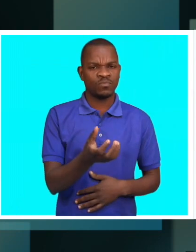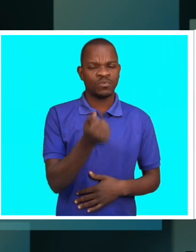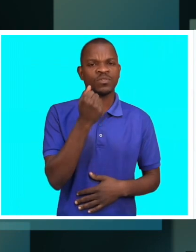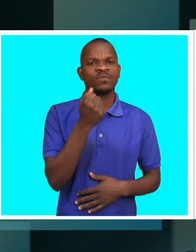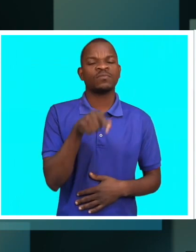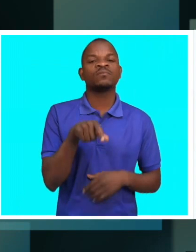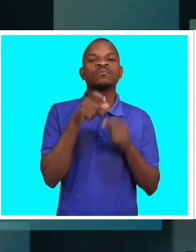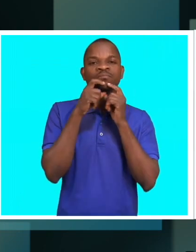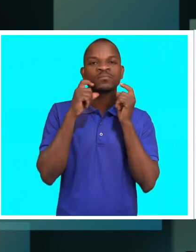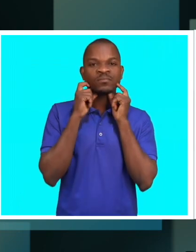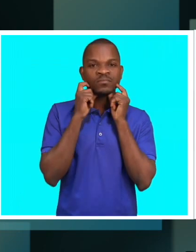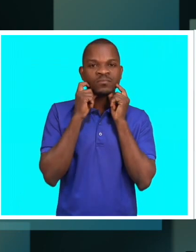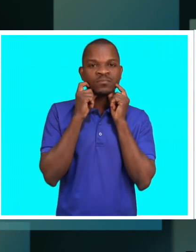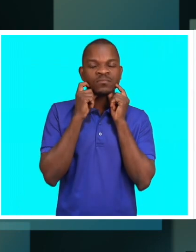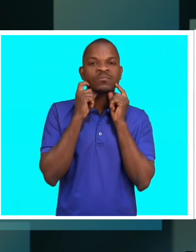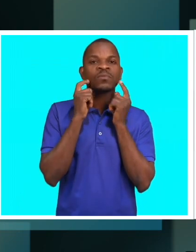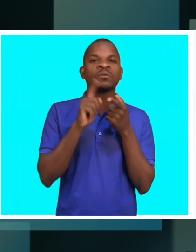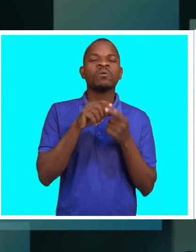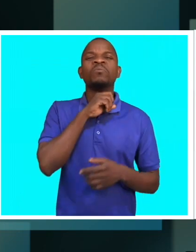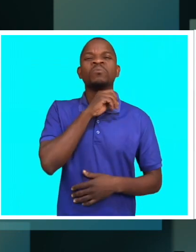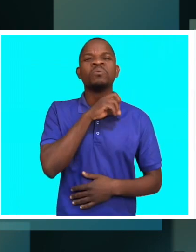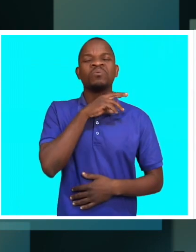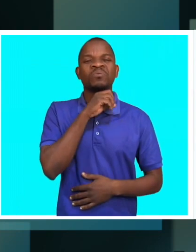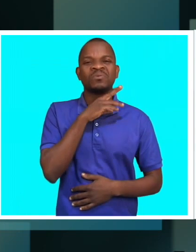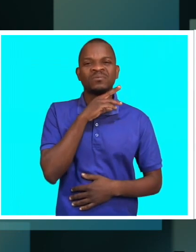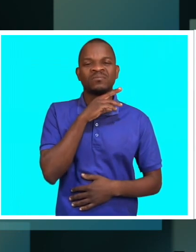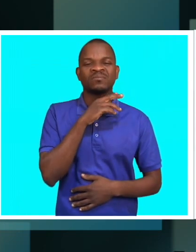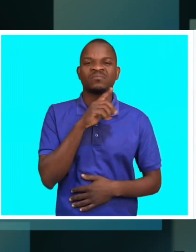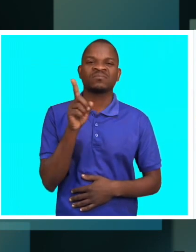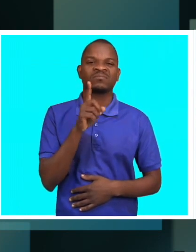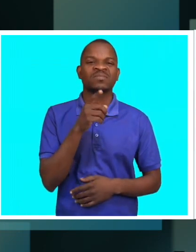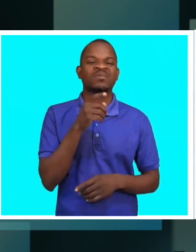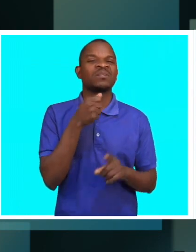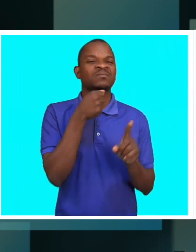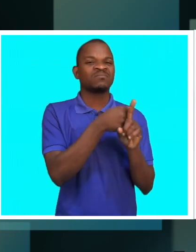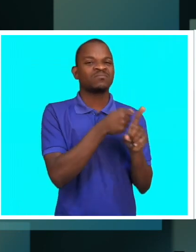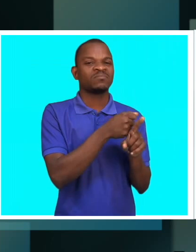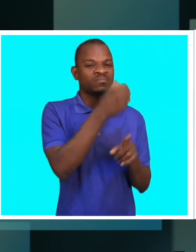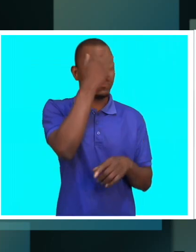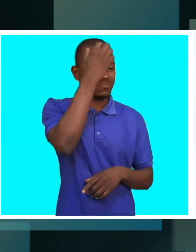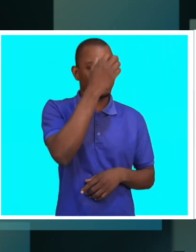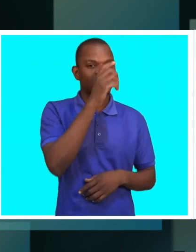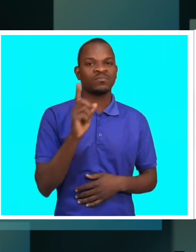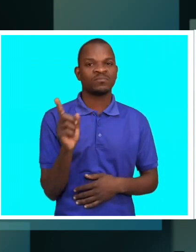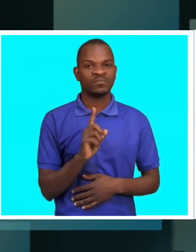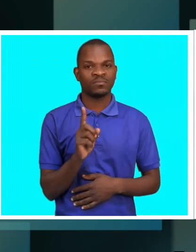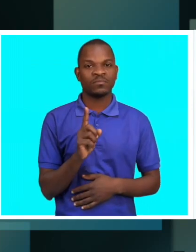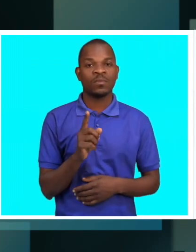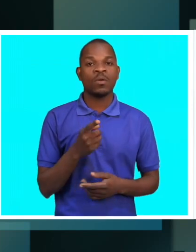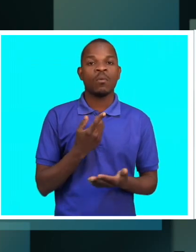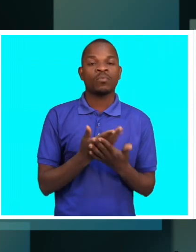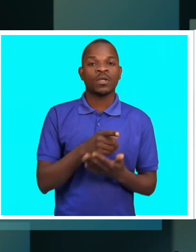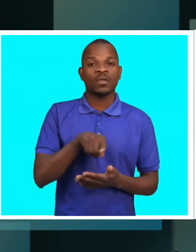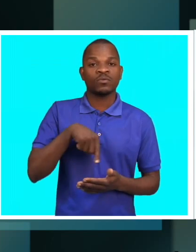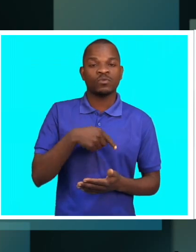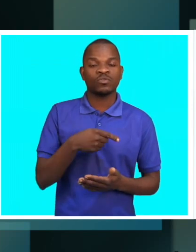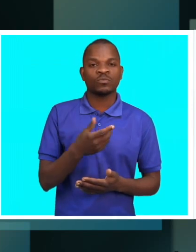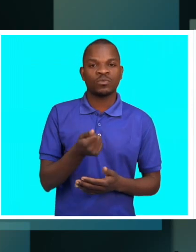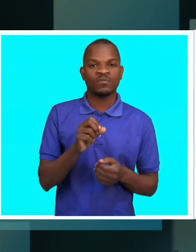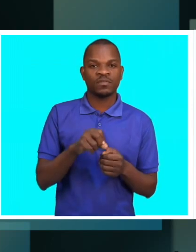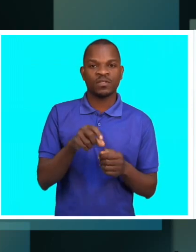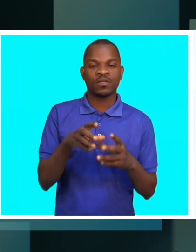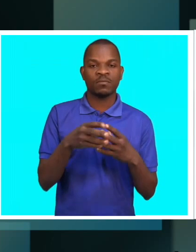Deixemos de gritar, deixemos de pressionar o governo. Nós temos a iniciativa de, este material é para o atletismo. Onde